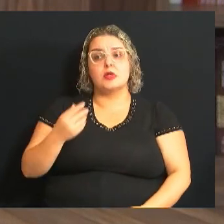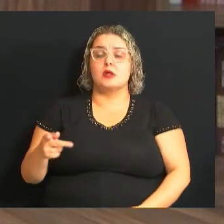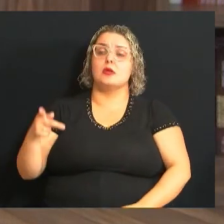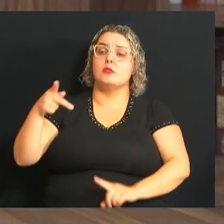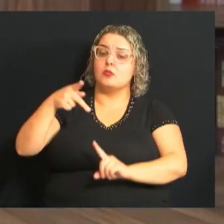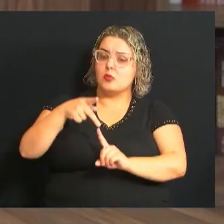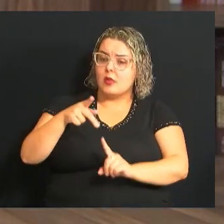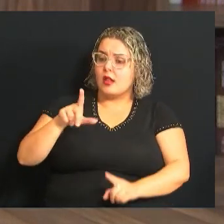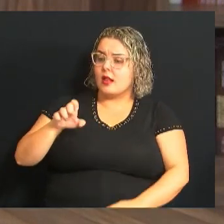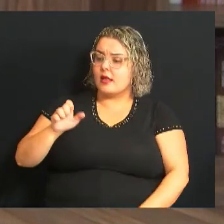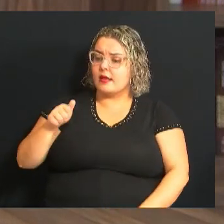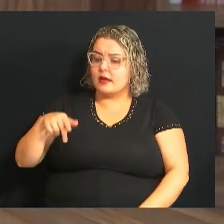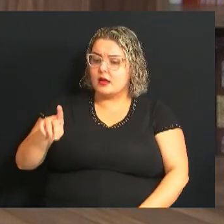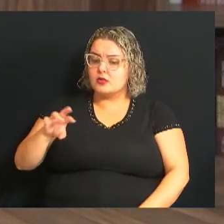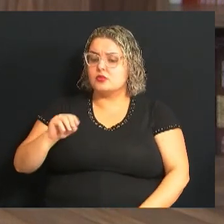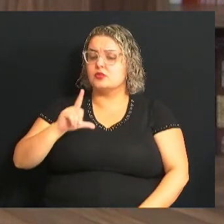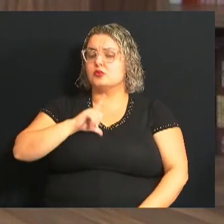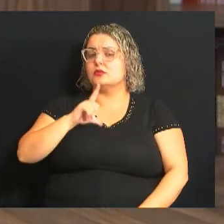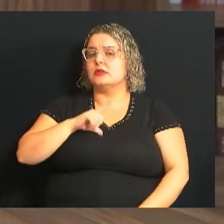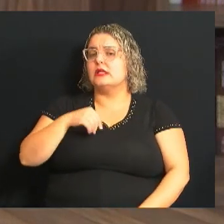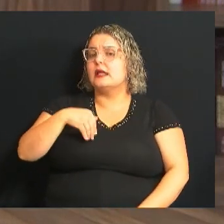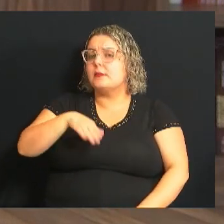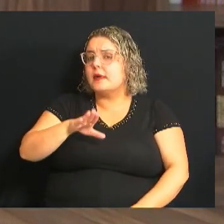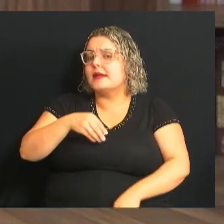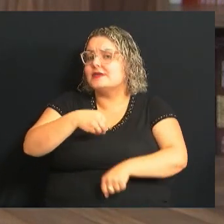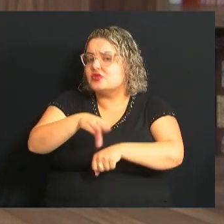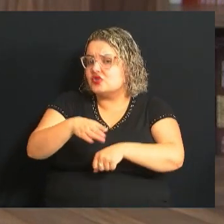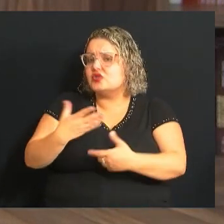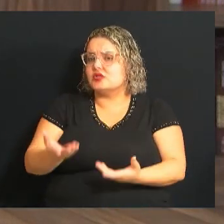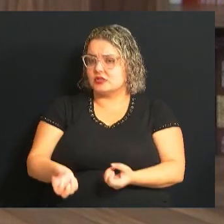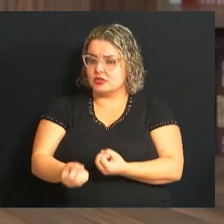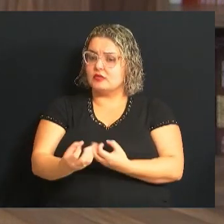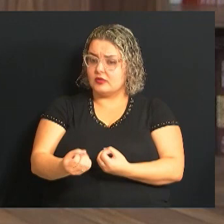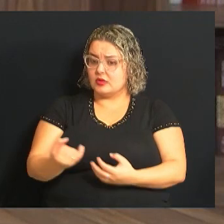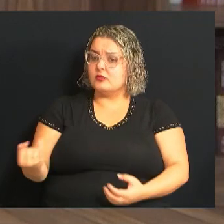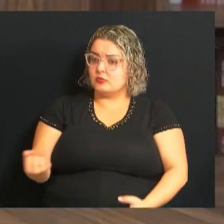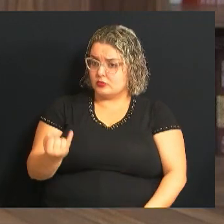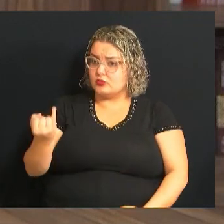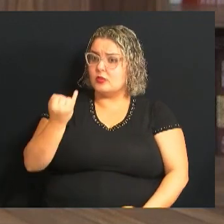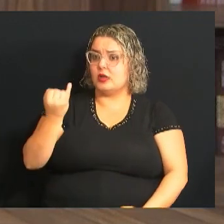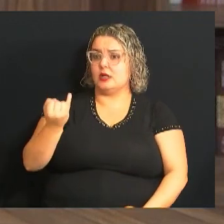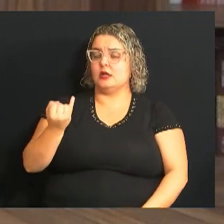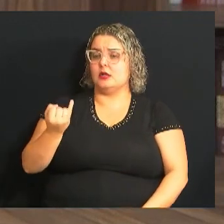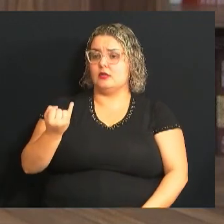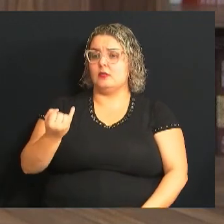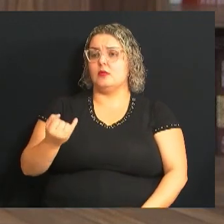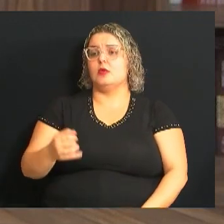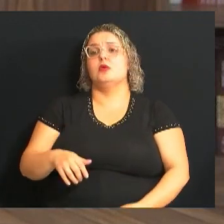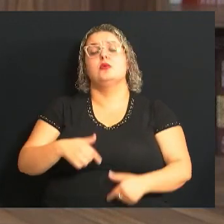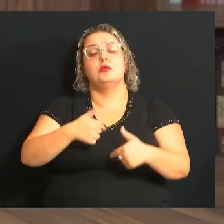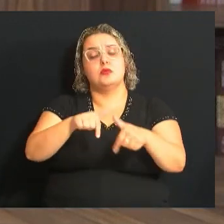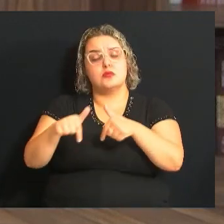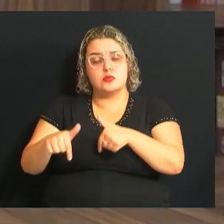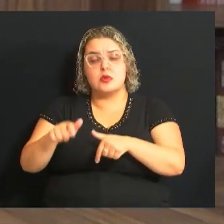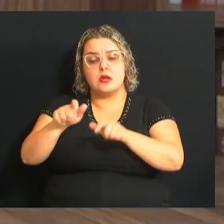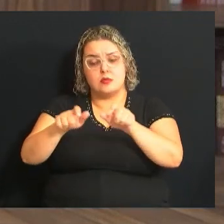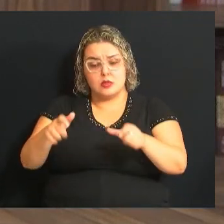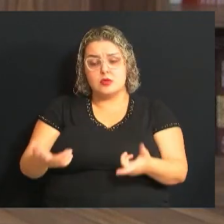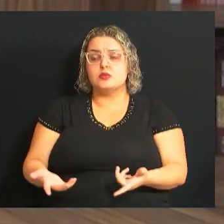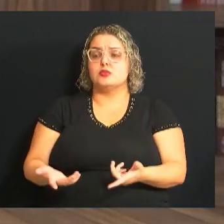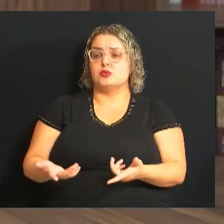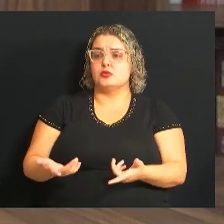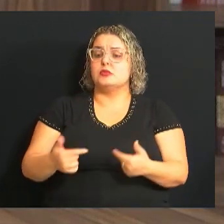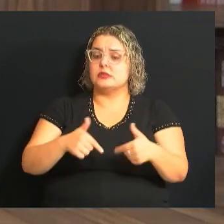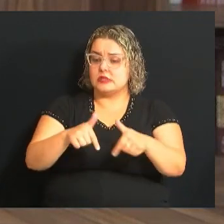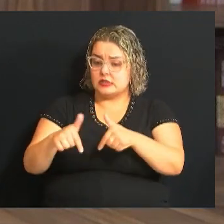tem alguma outra dica para dar nesse momento? Alguma informação que é muito importante para o trabalhador saber nesse momento aí